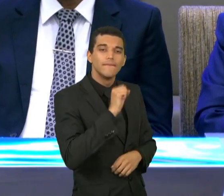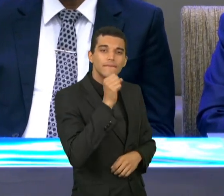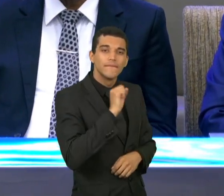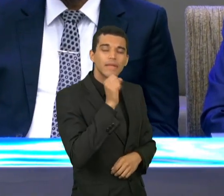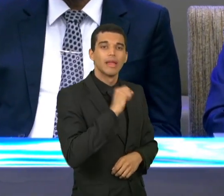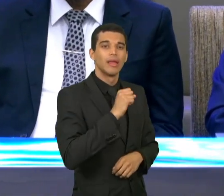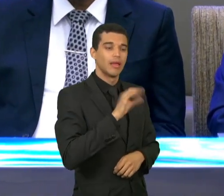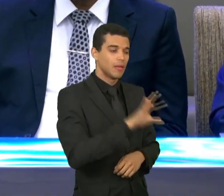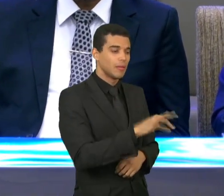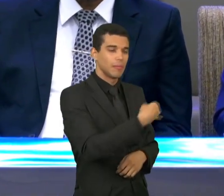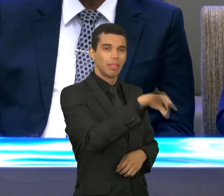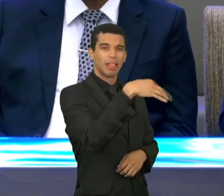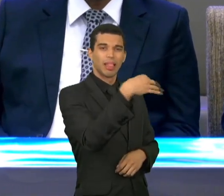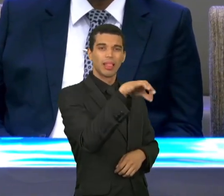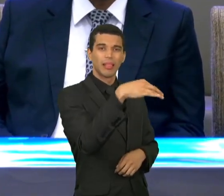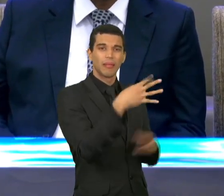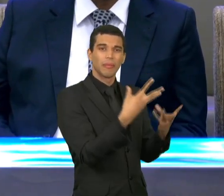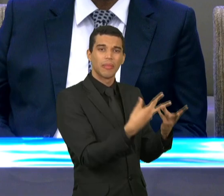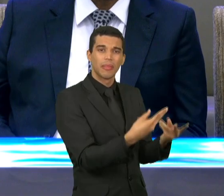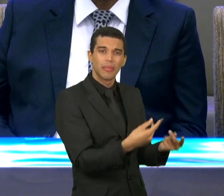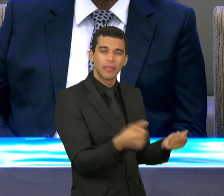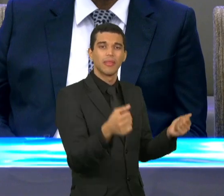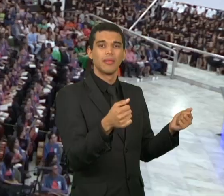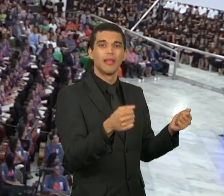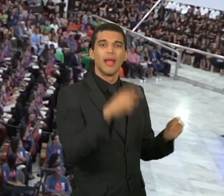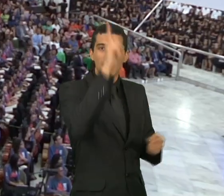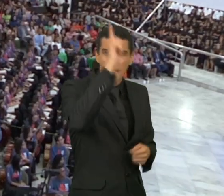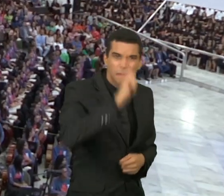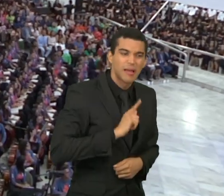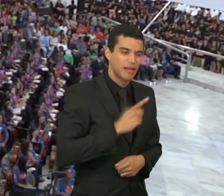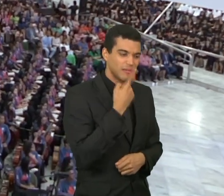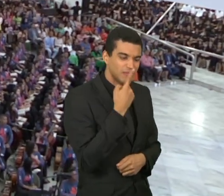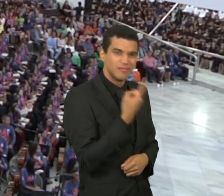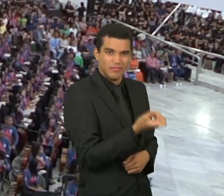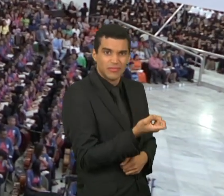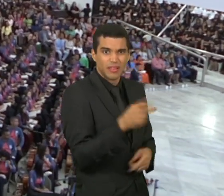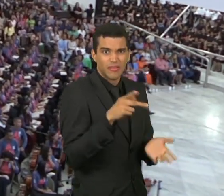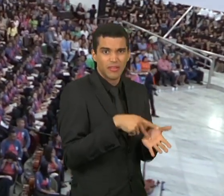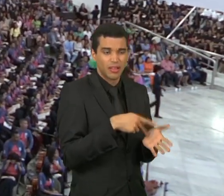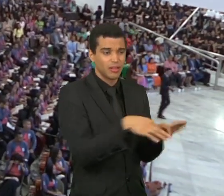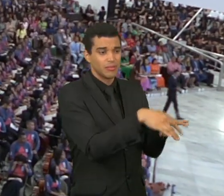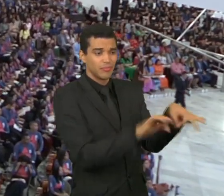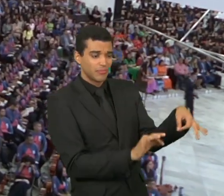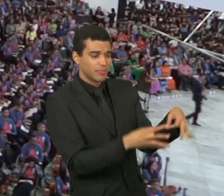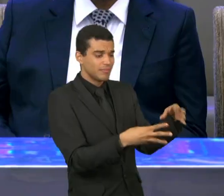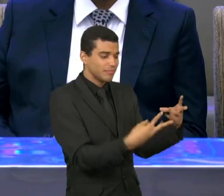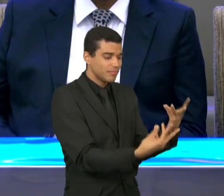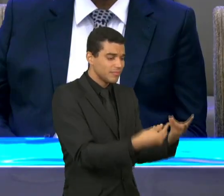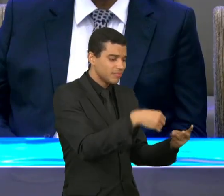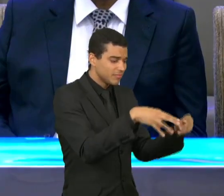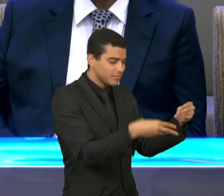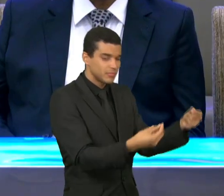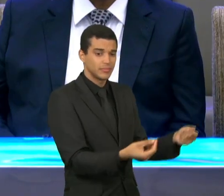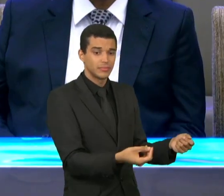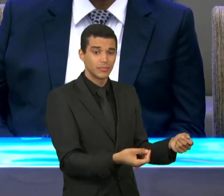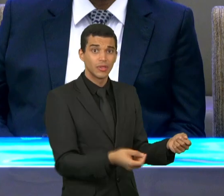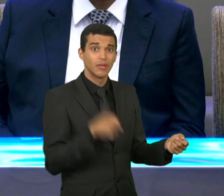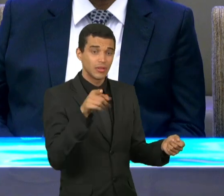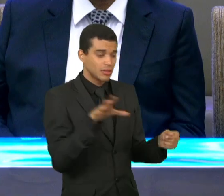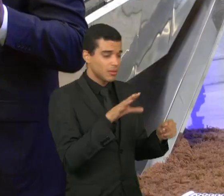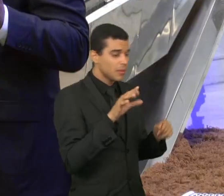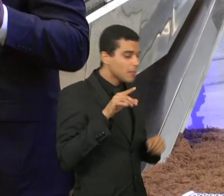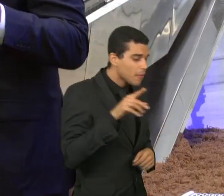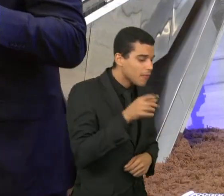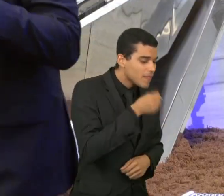ou não? Ele seca, sim ou não? E ele rasga, sim ou não? Às vezes você vai abrir, ele